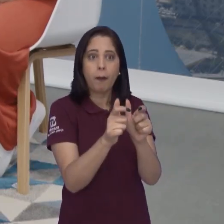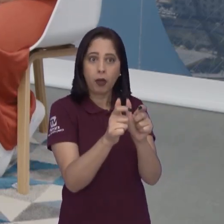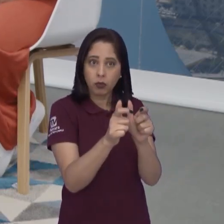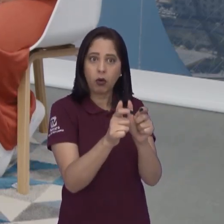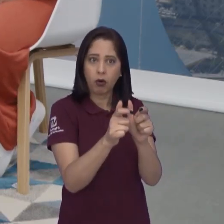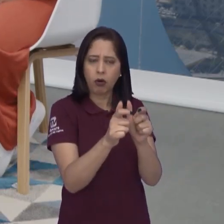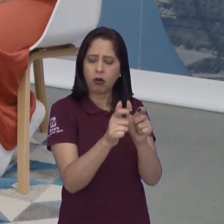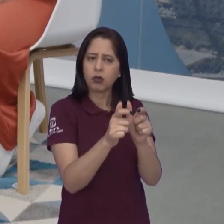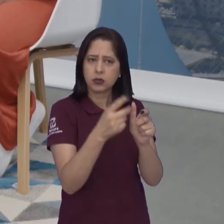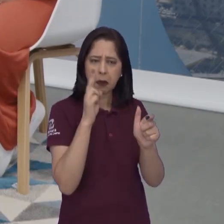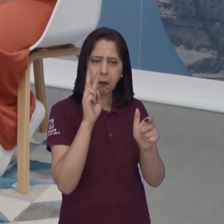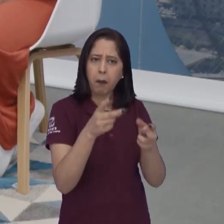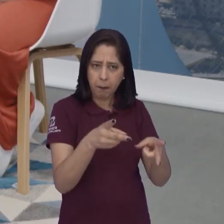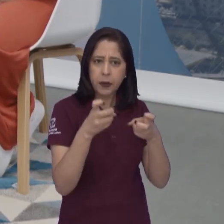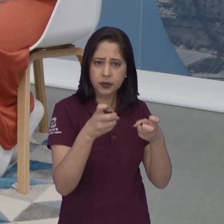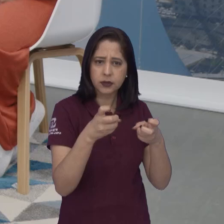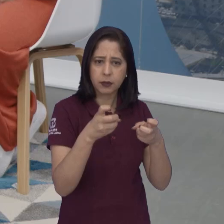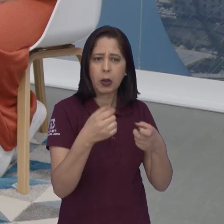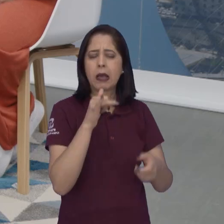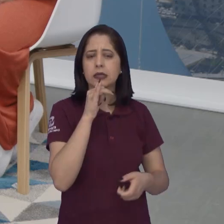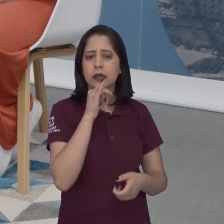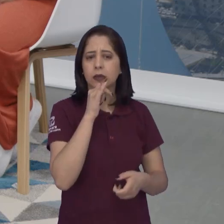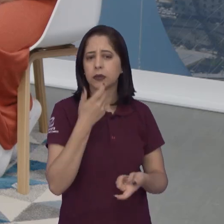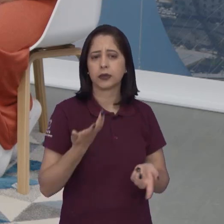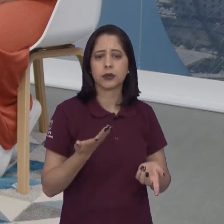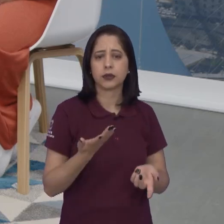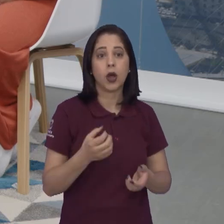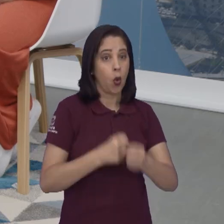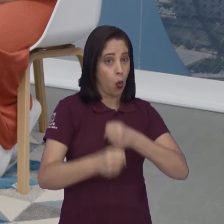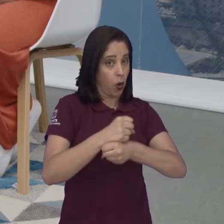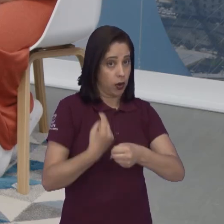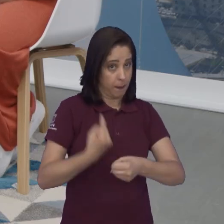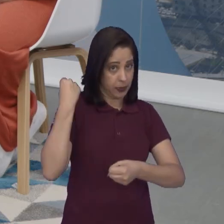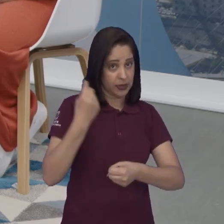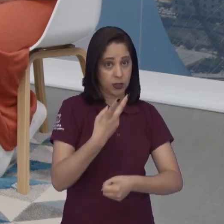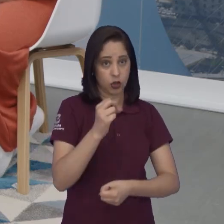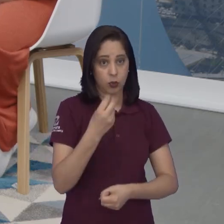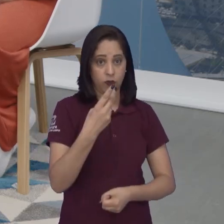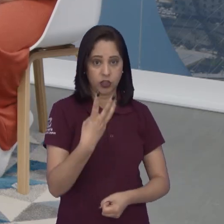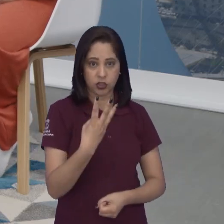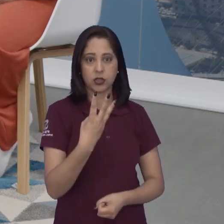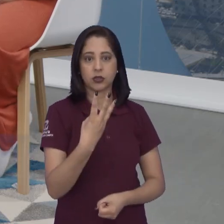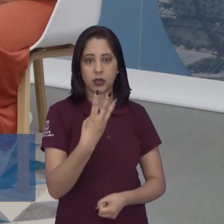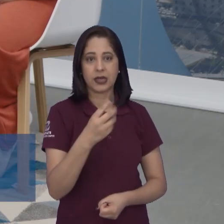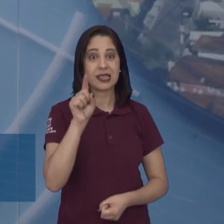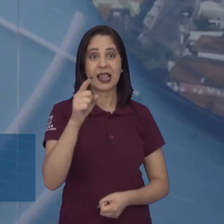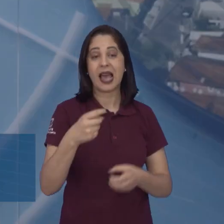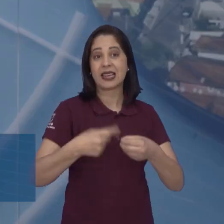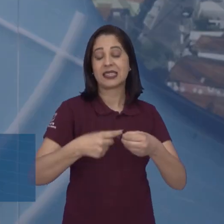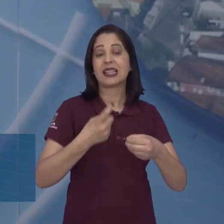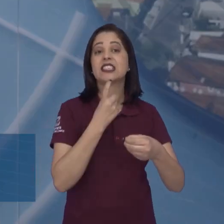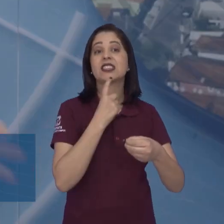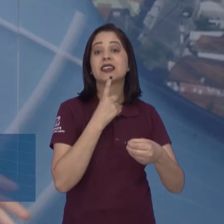É uma tendência mesmo. Eu até trago um exemplo que o ano passado, em 2023, deu o que falar na cidade de Campinas, no interior de